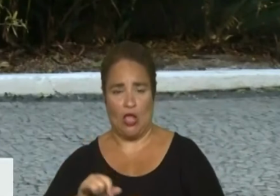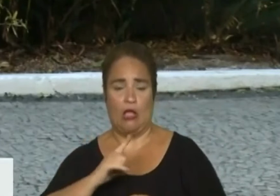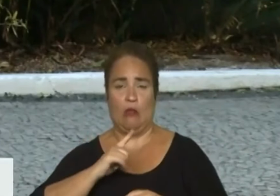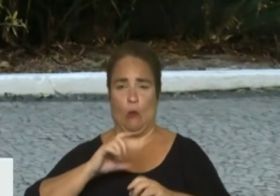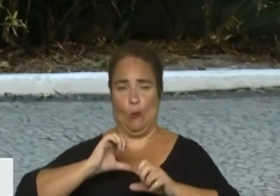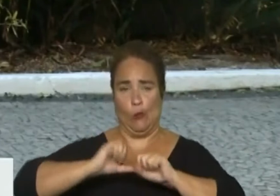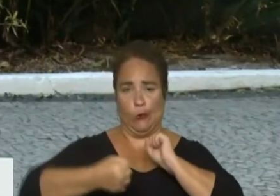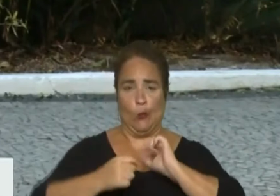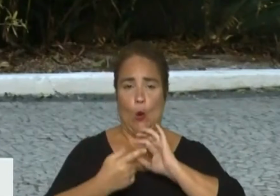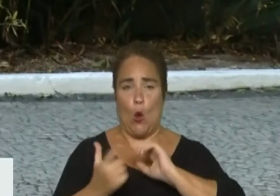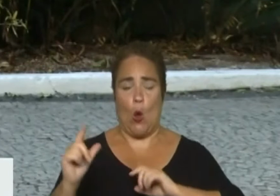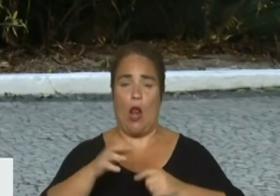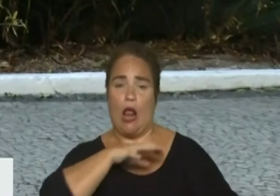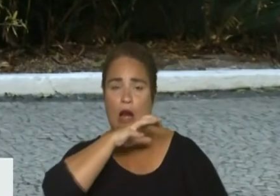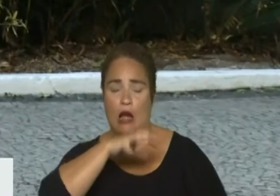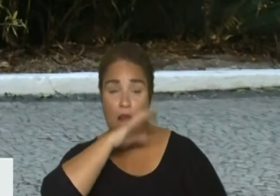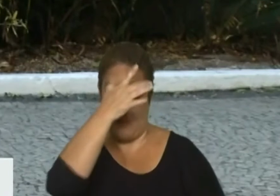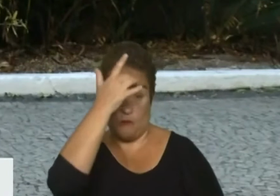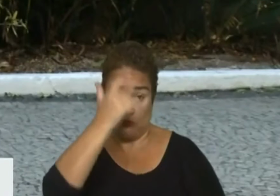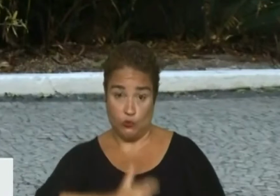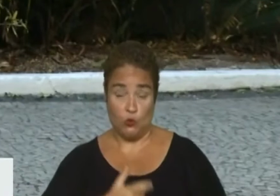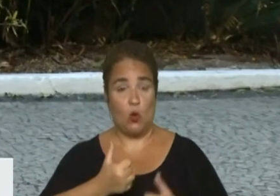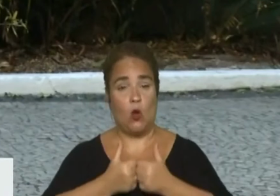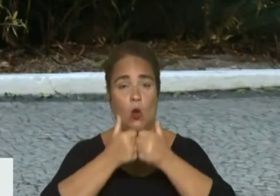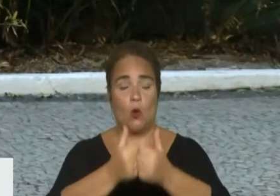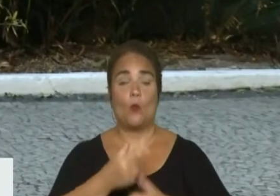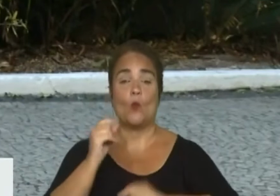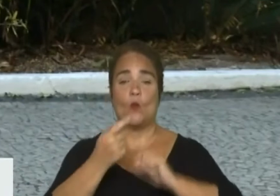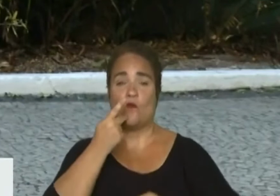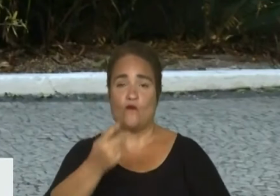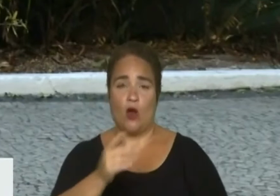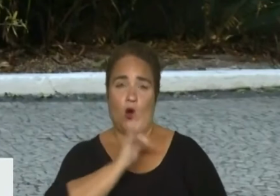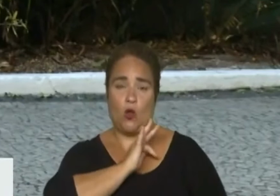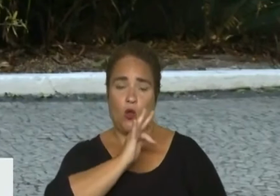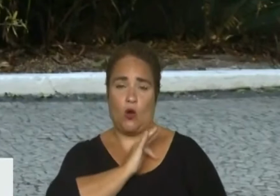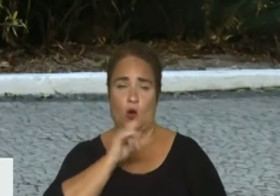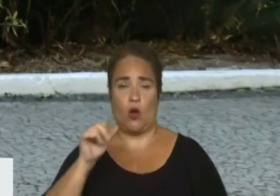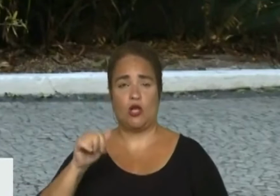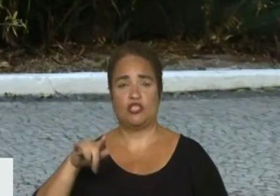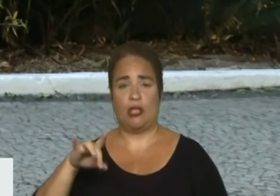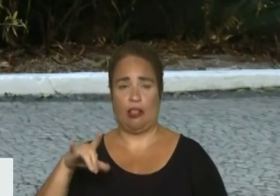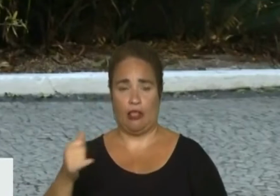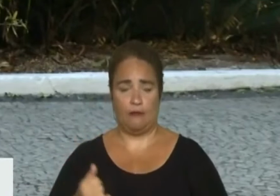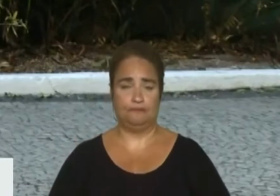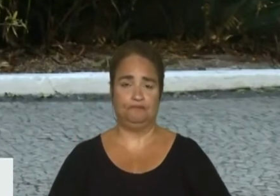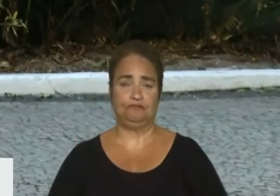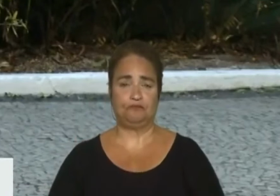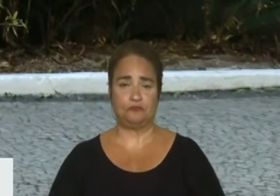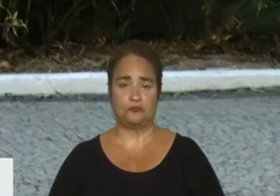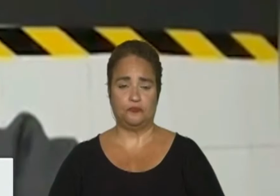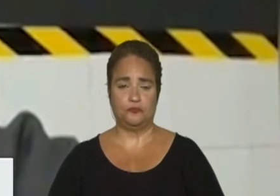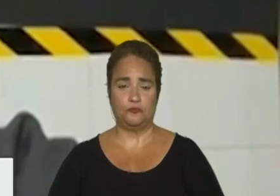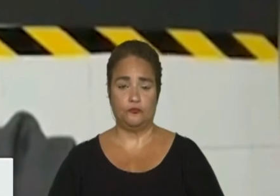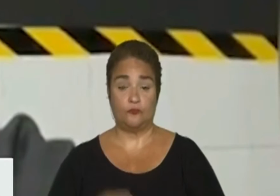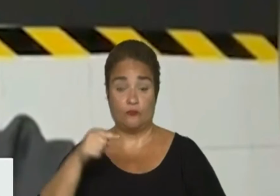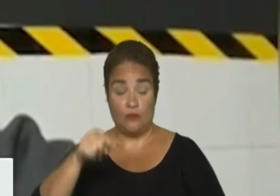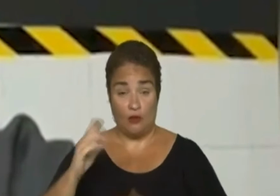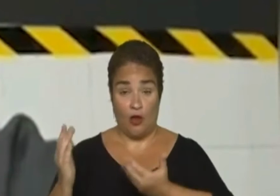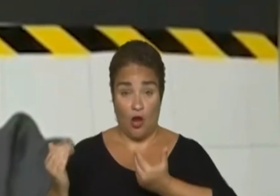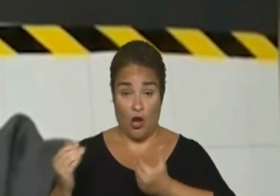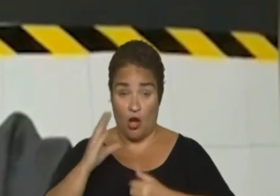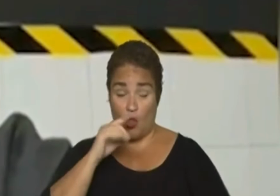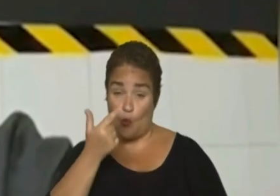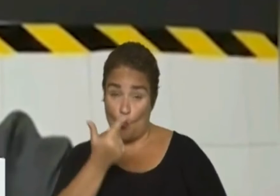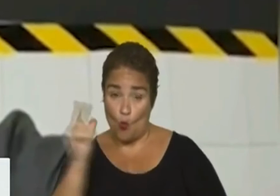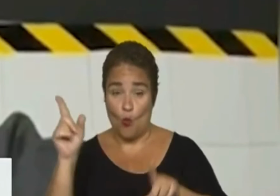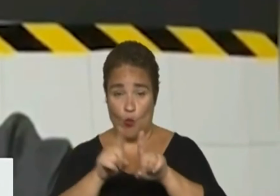e crueldade contra animais e pessoas. Vamos acompanhar o que falou o delegado Anchieta Neri. Esse adolescente e